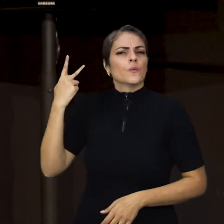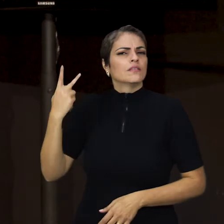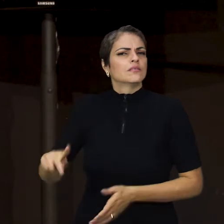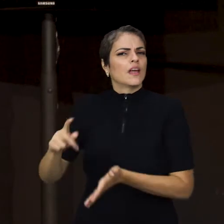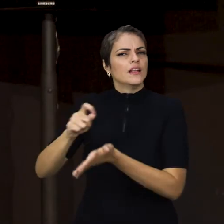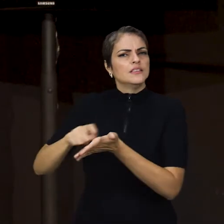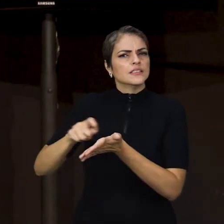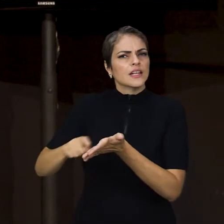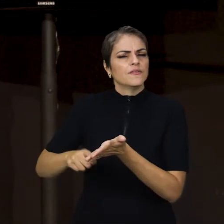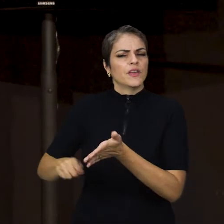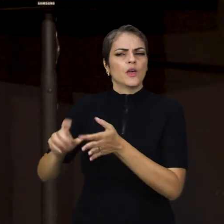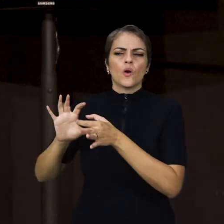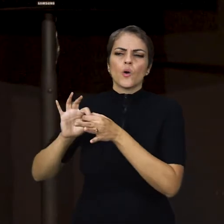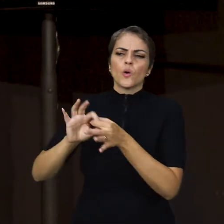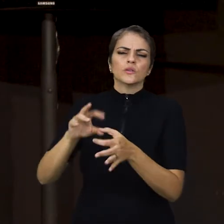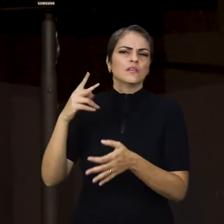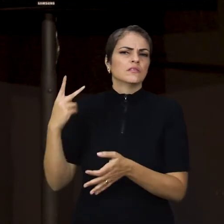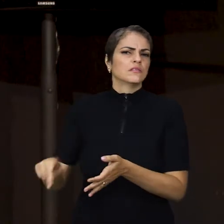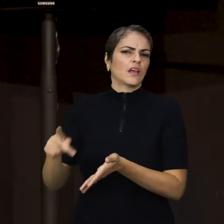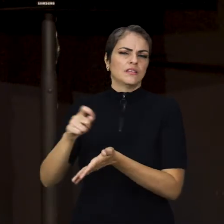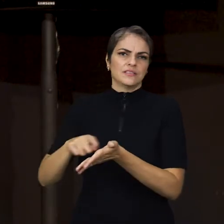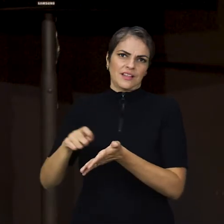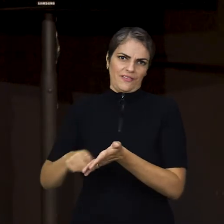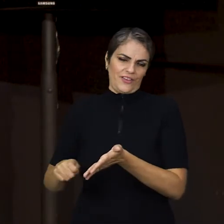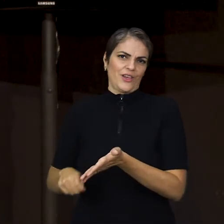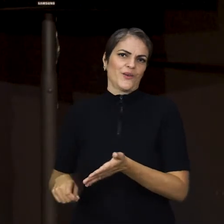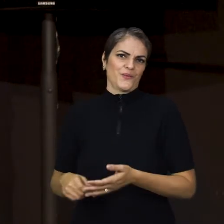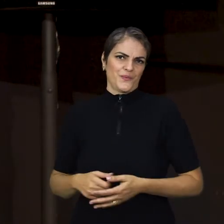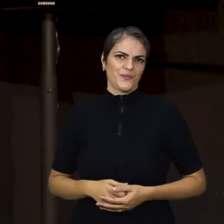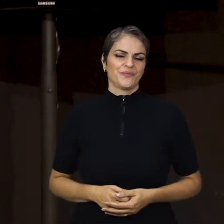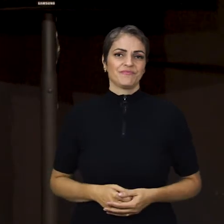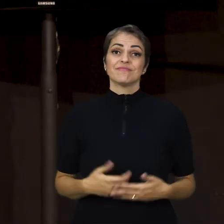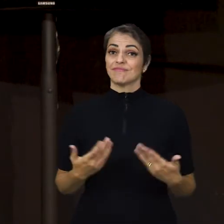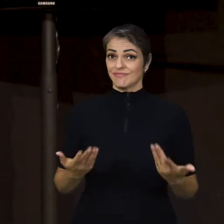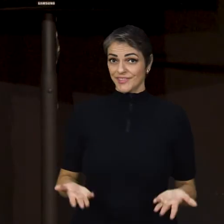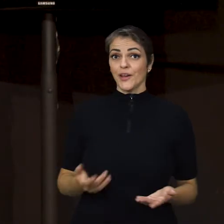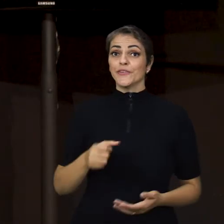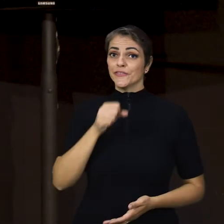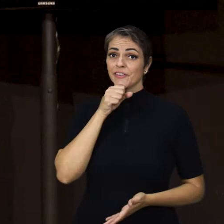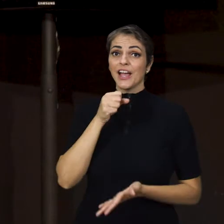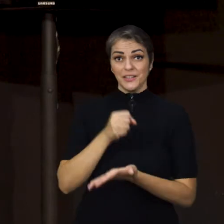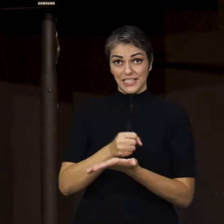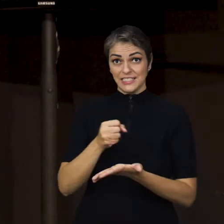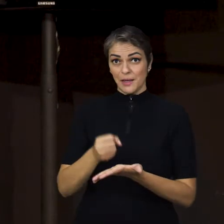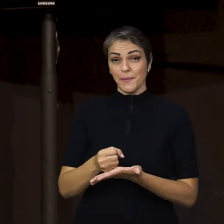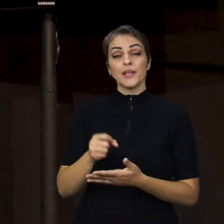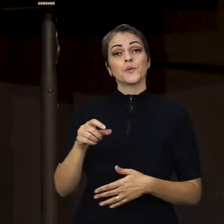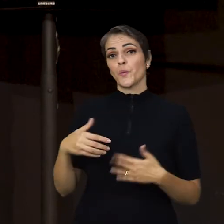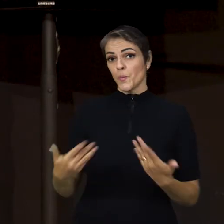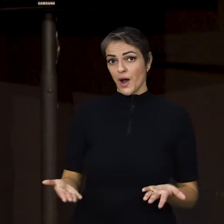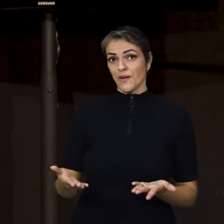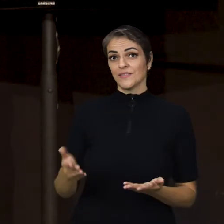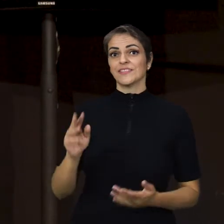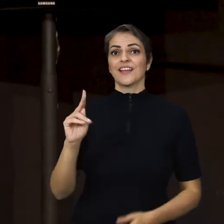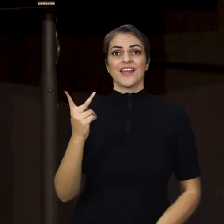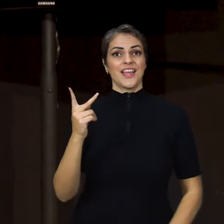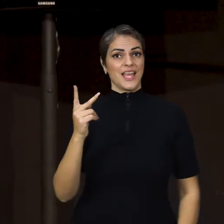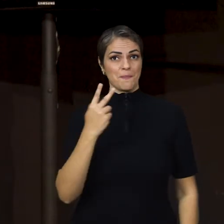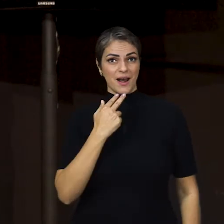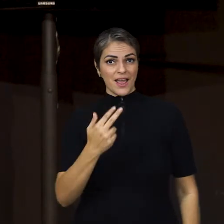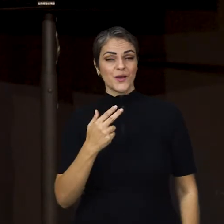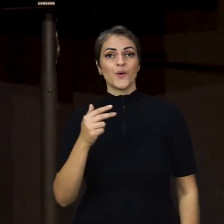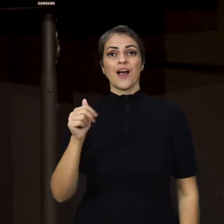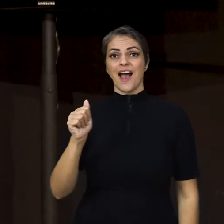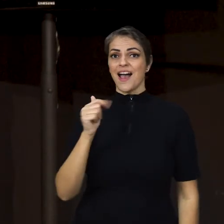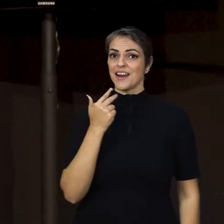foi escrito, em primeiro lugar. Então, a gente está falando em relação ao Velho Testamento do hebraico, do aramaico, em relação ao Novo,